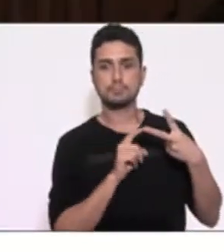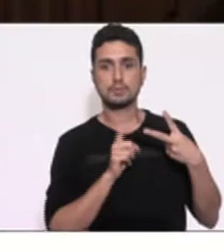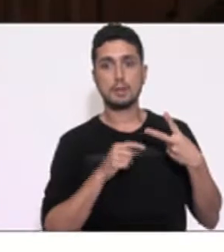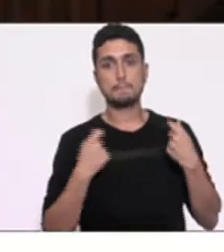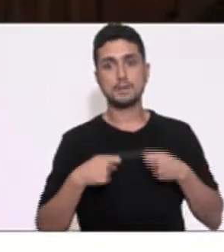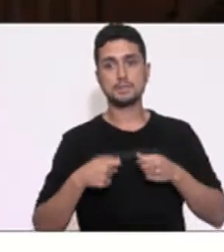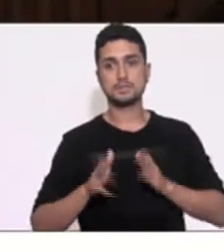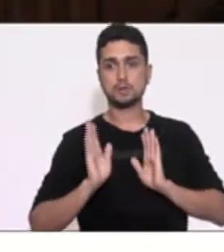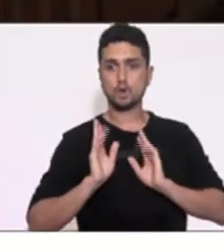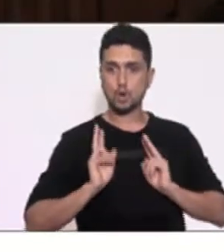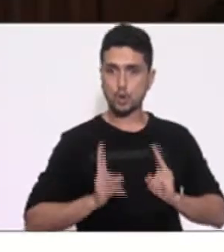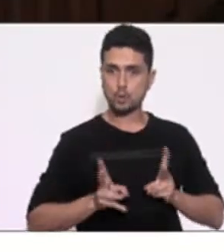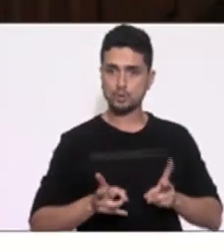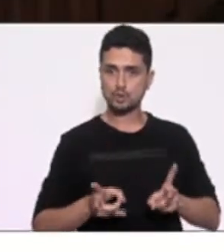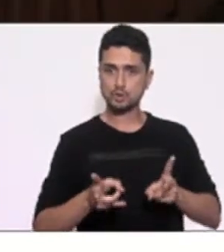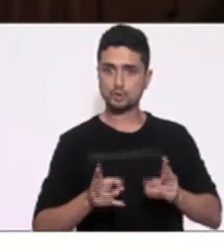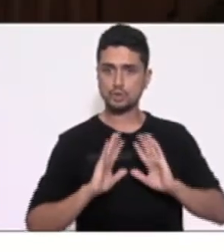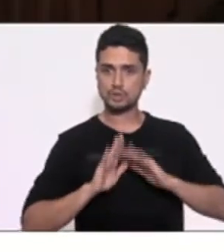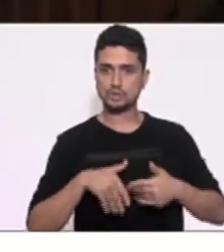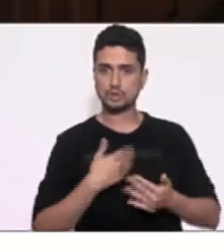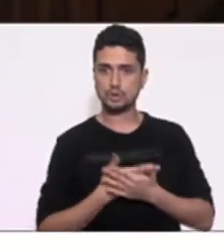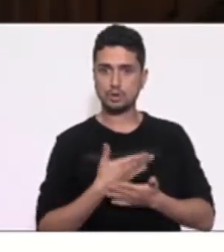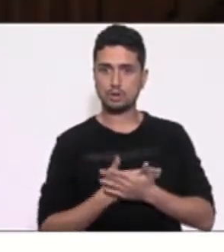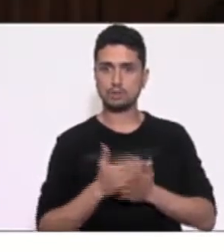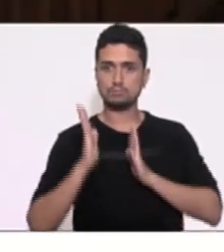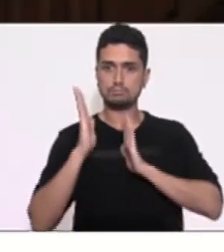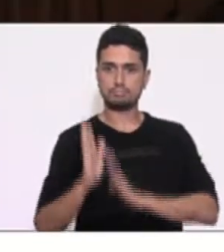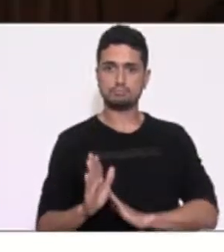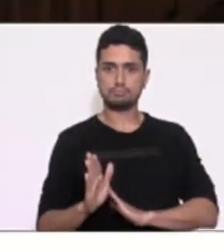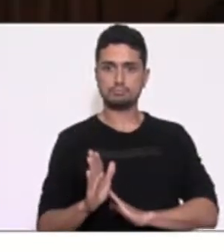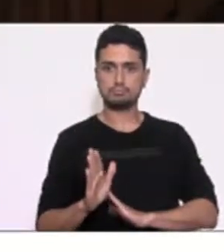permanência. É preciso garantir que permaneçam.